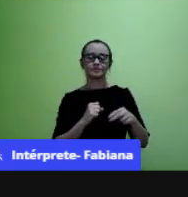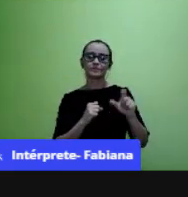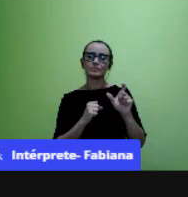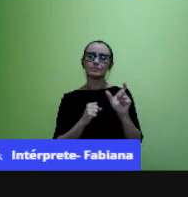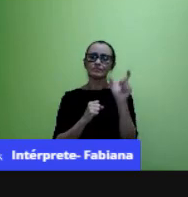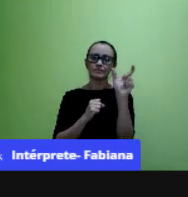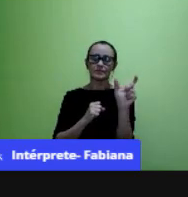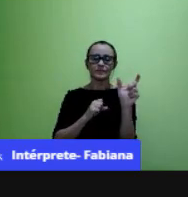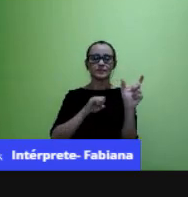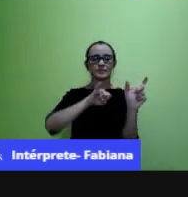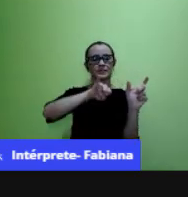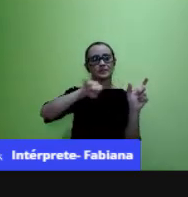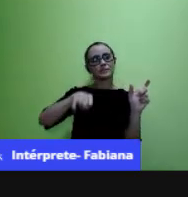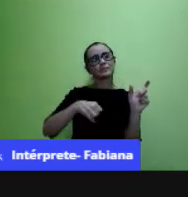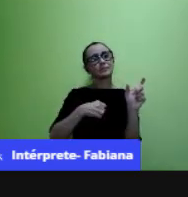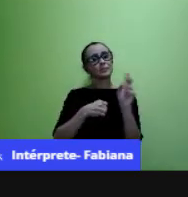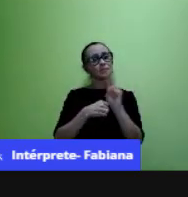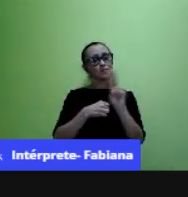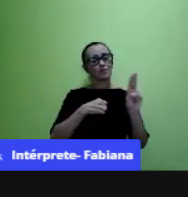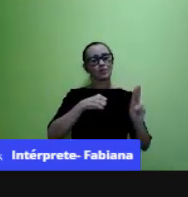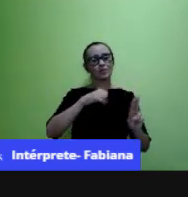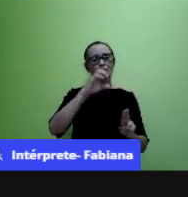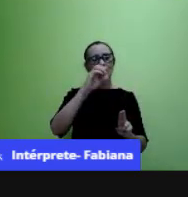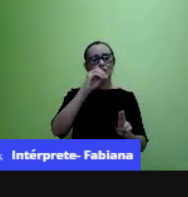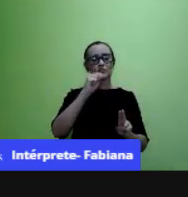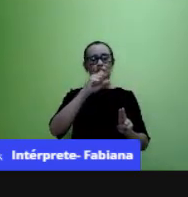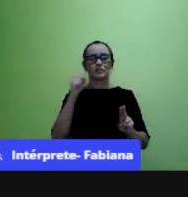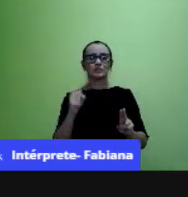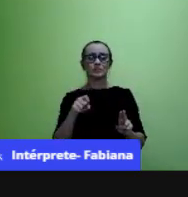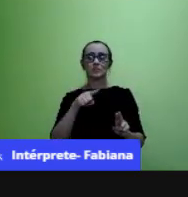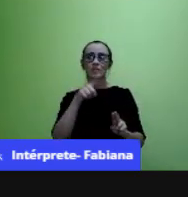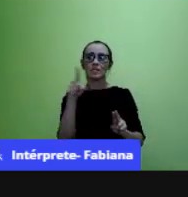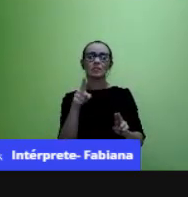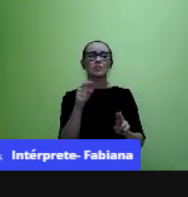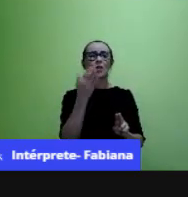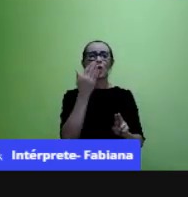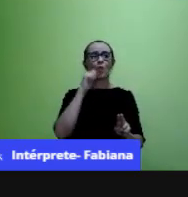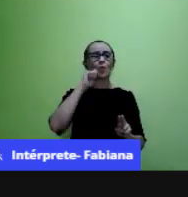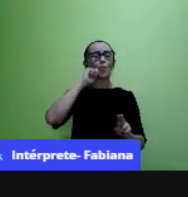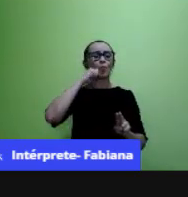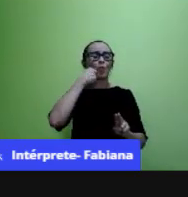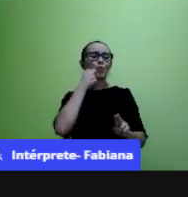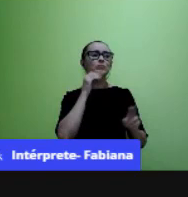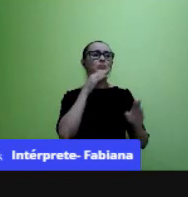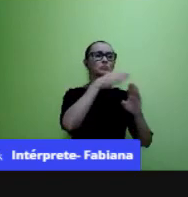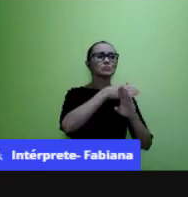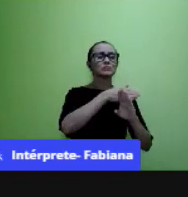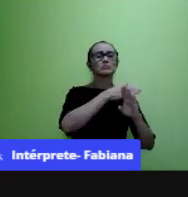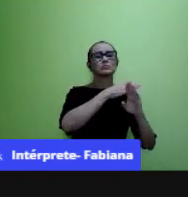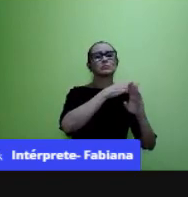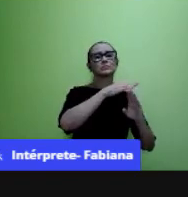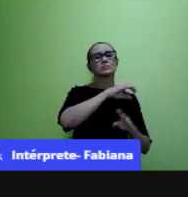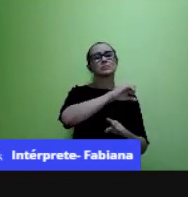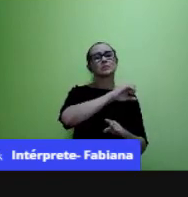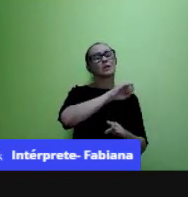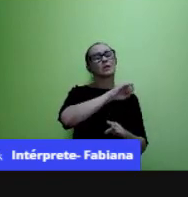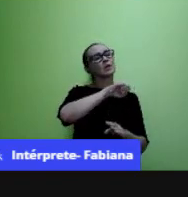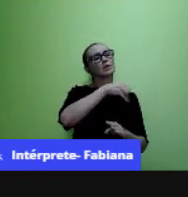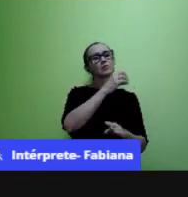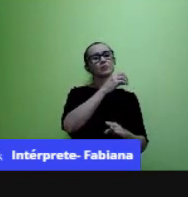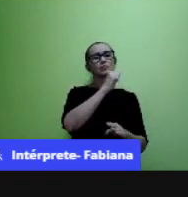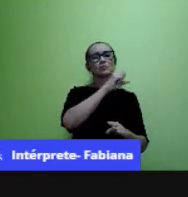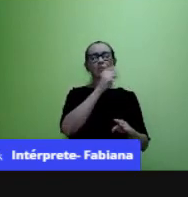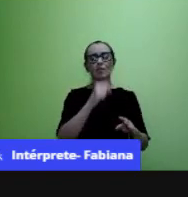do João. O João foi comer pão na casa do João. Aí o Pedro foi comer pão na casa do João.